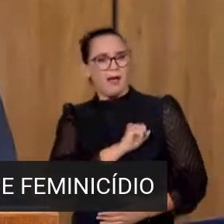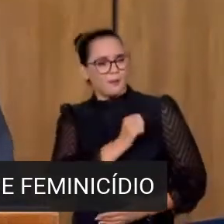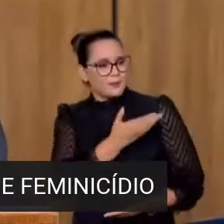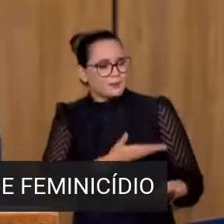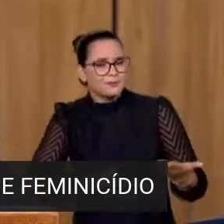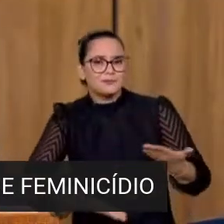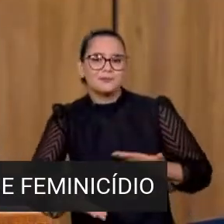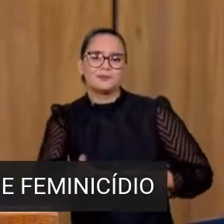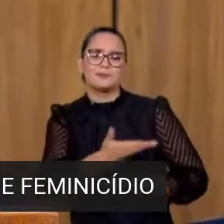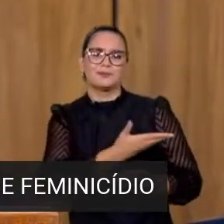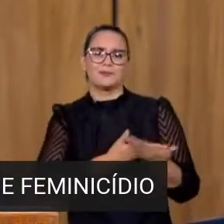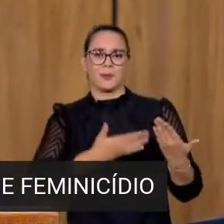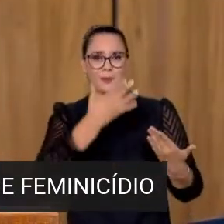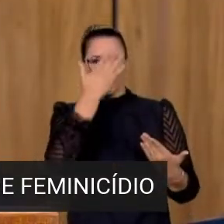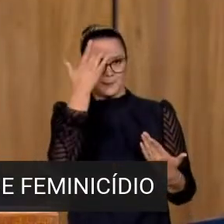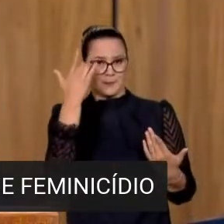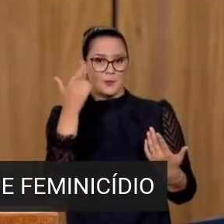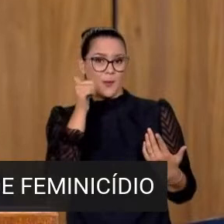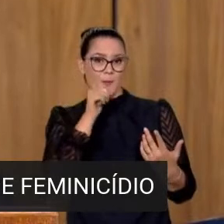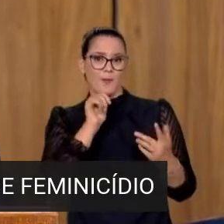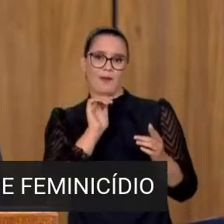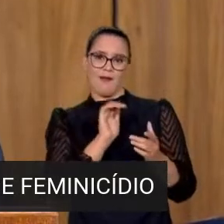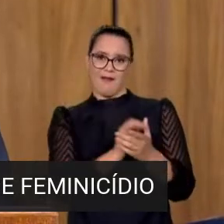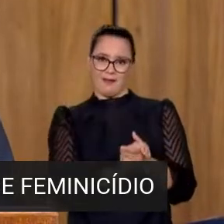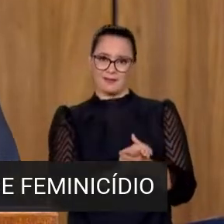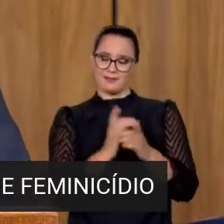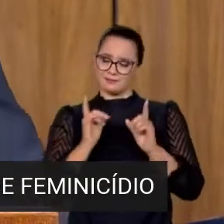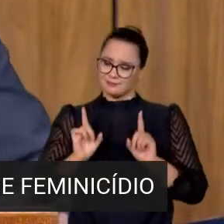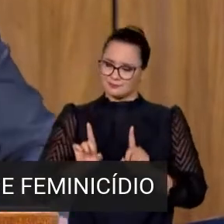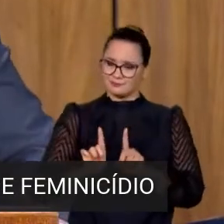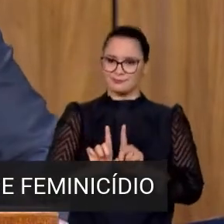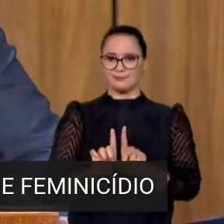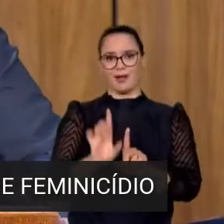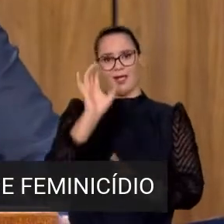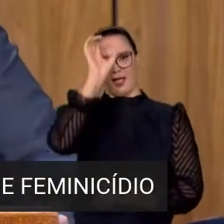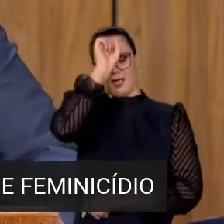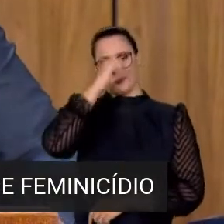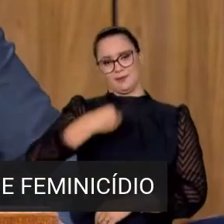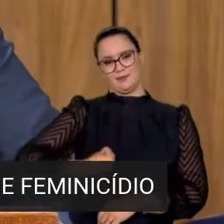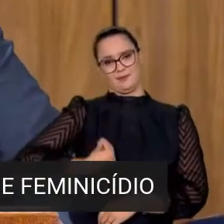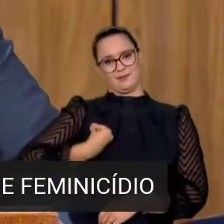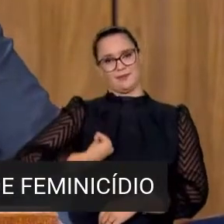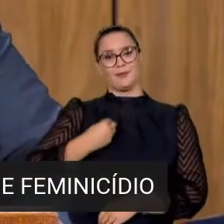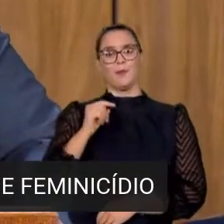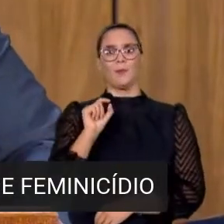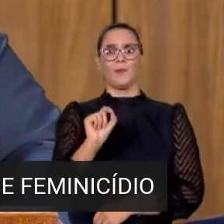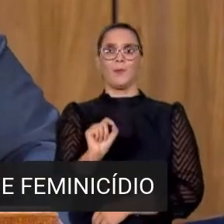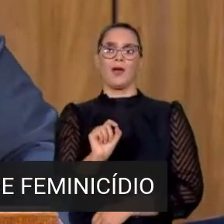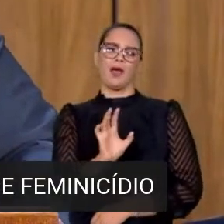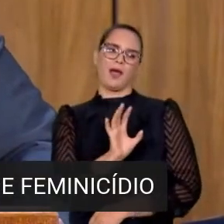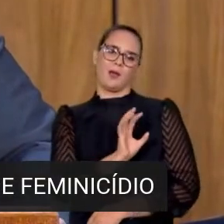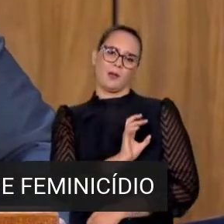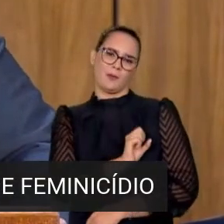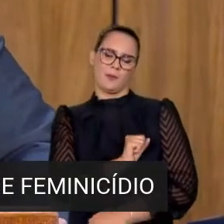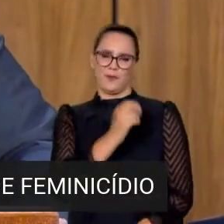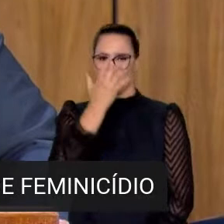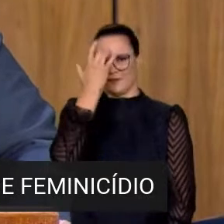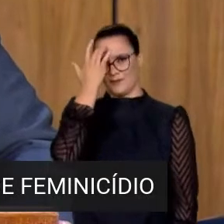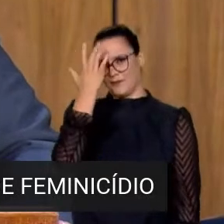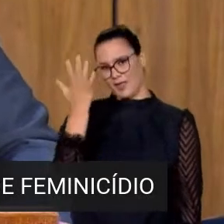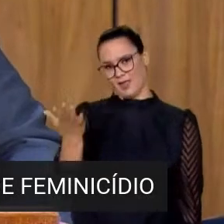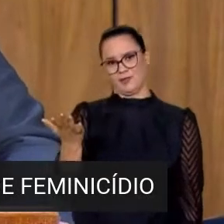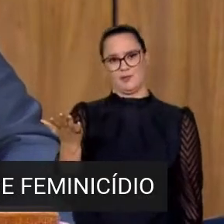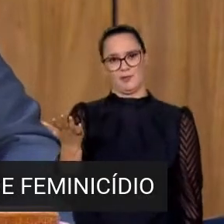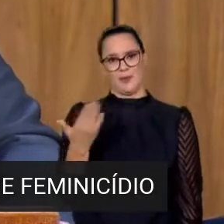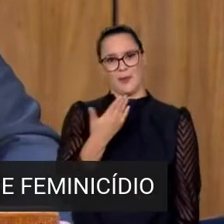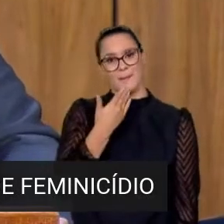com as suas companheiras e aprender a viver em amor. É muito mais fácil. É